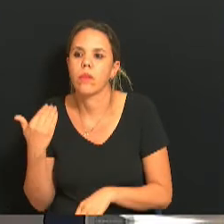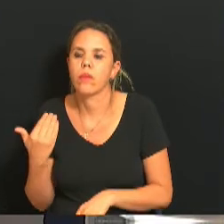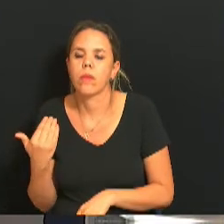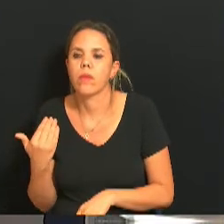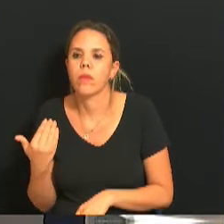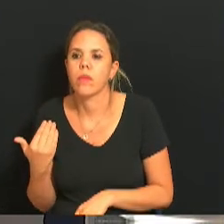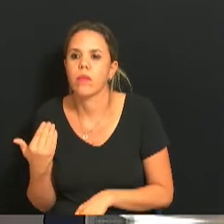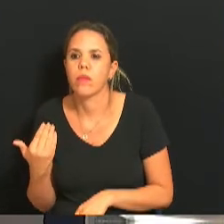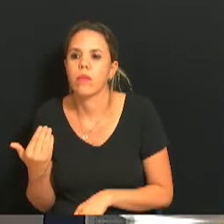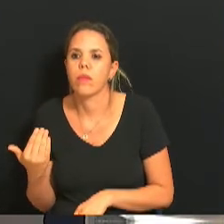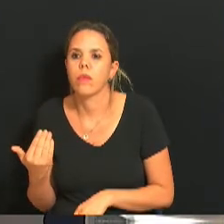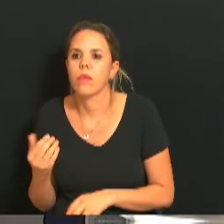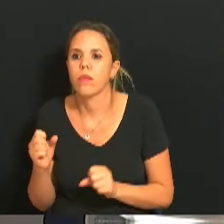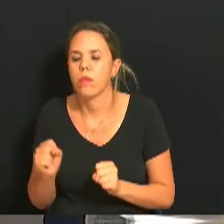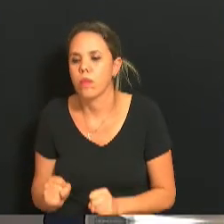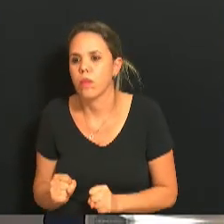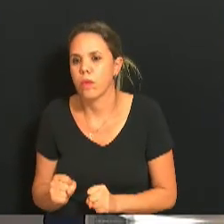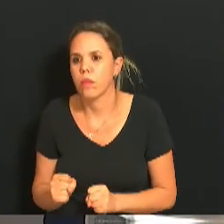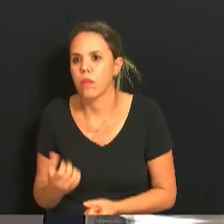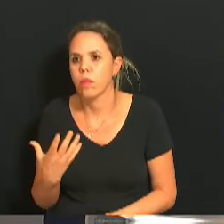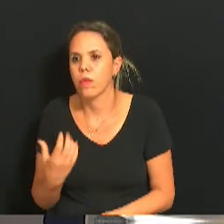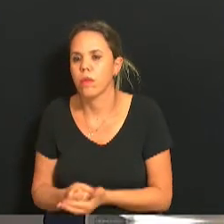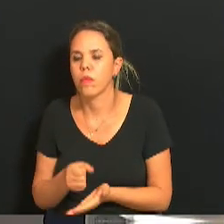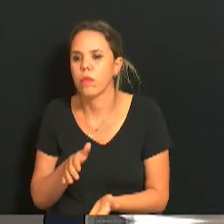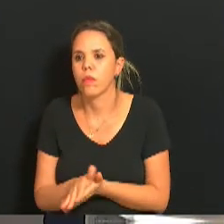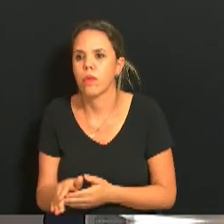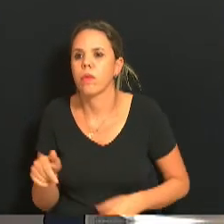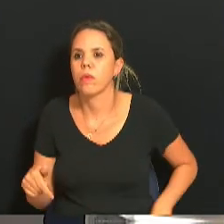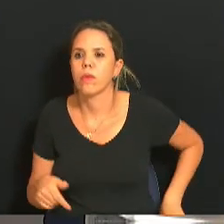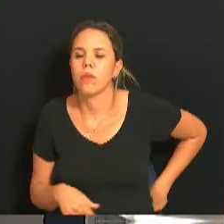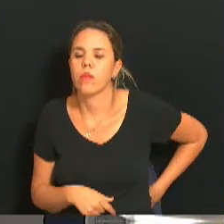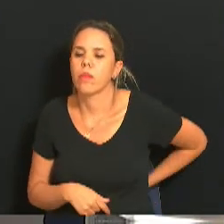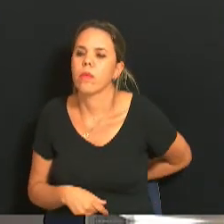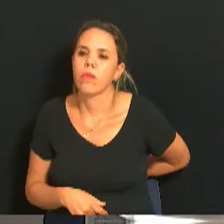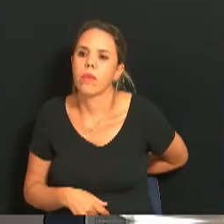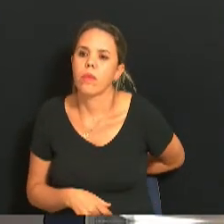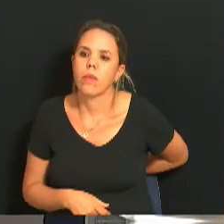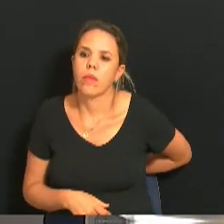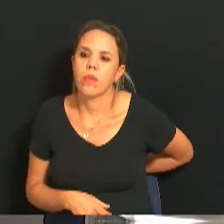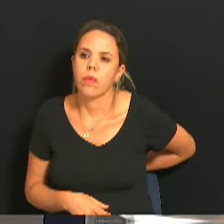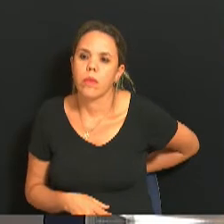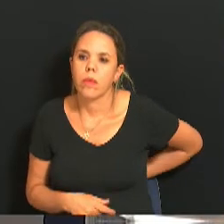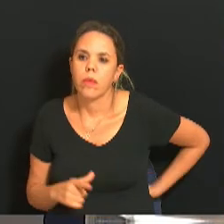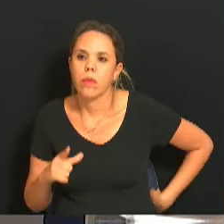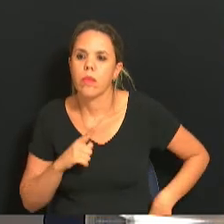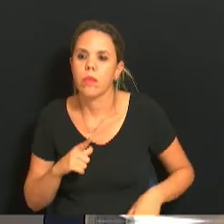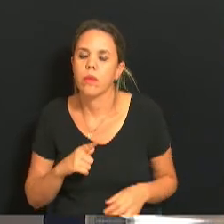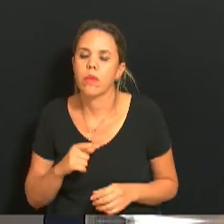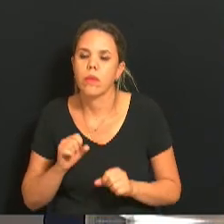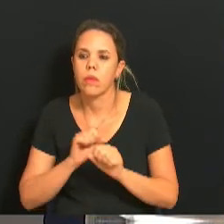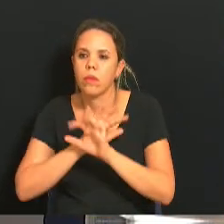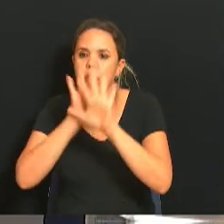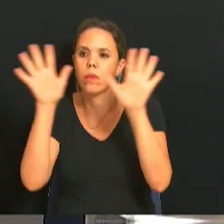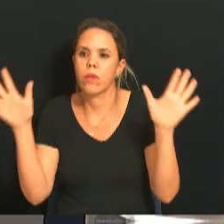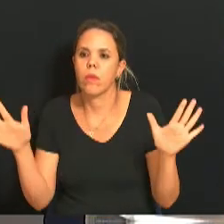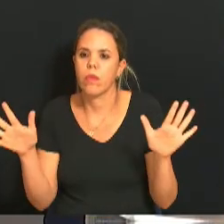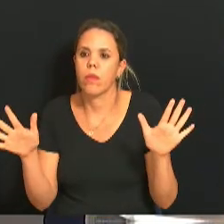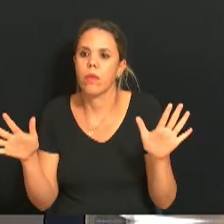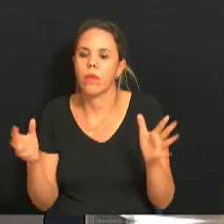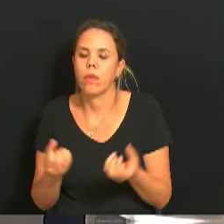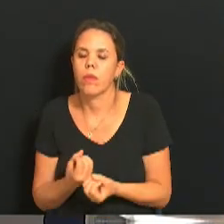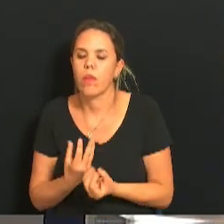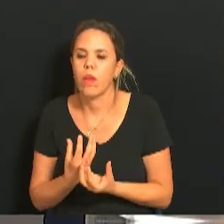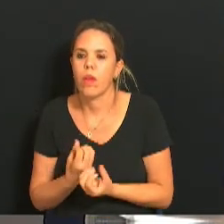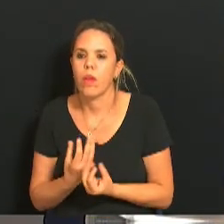mandar por mídia mesmo eu eu penso imprimir por aqui para que nós possamos ter total transparência e informação